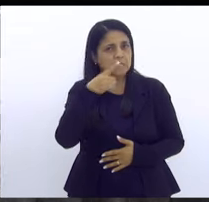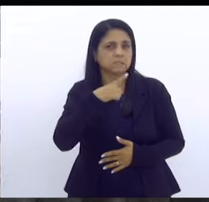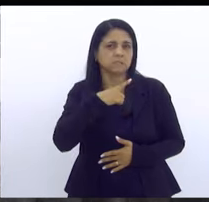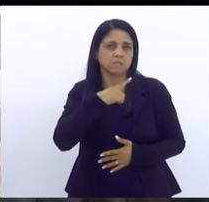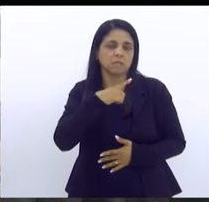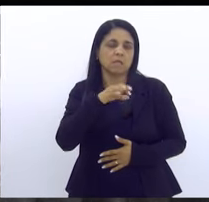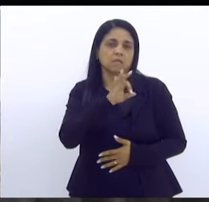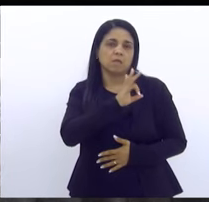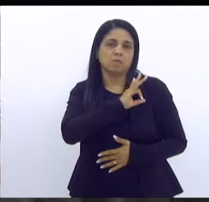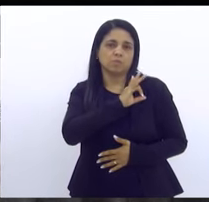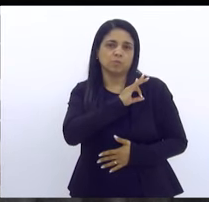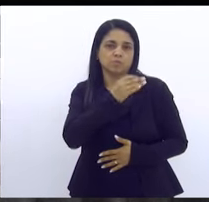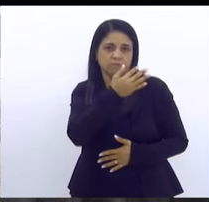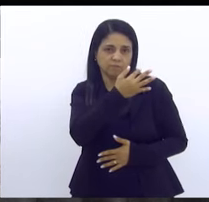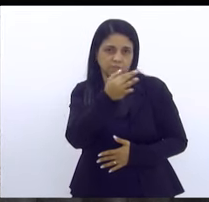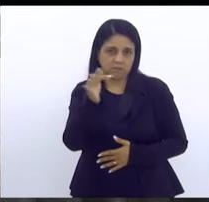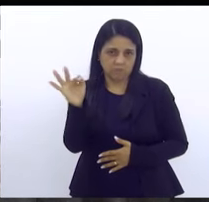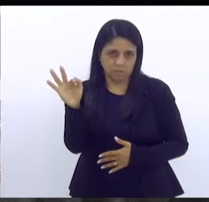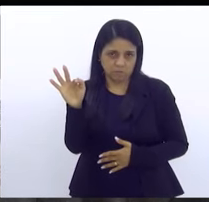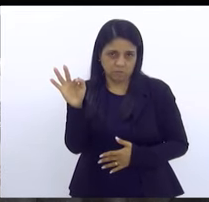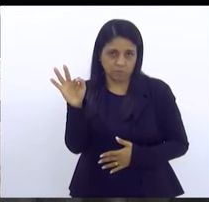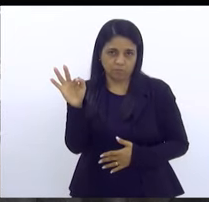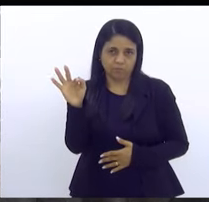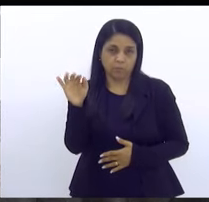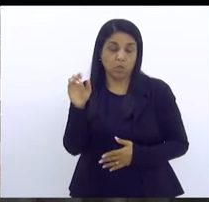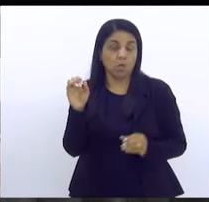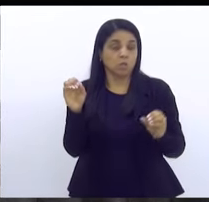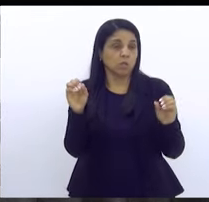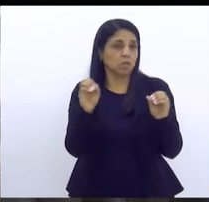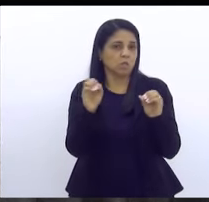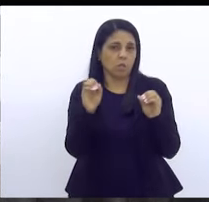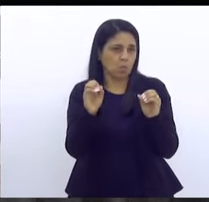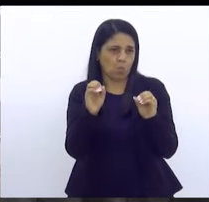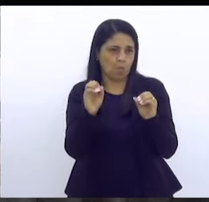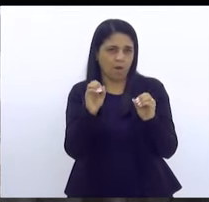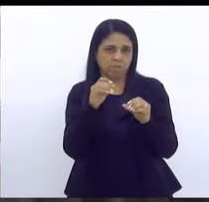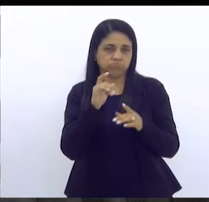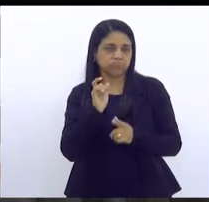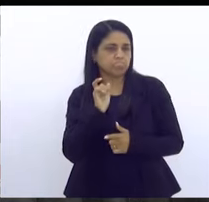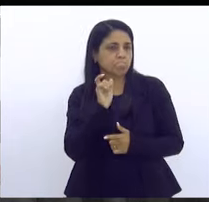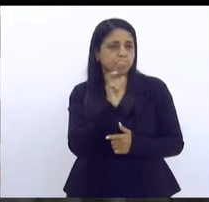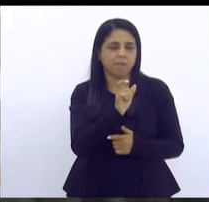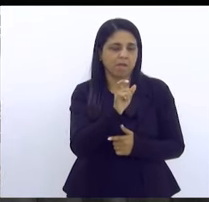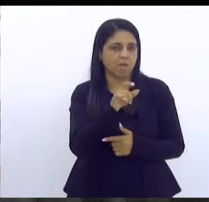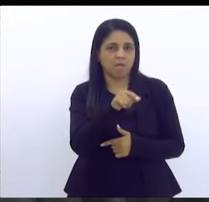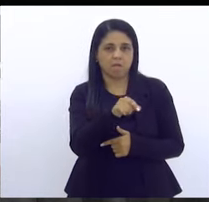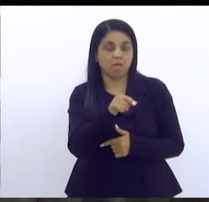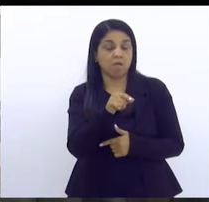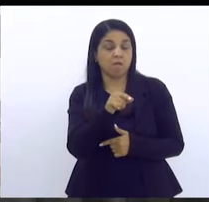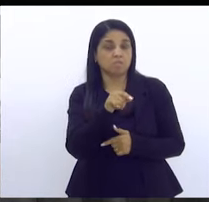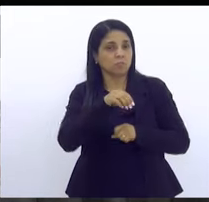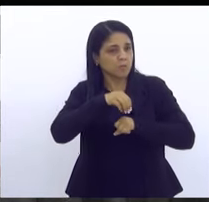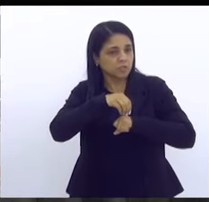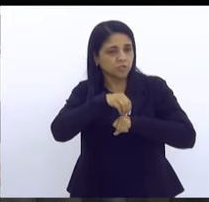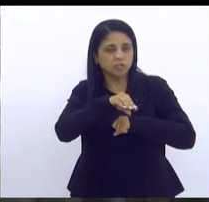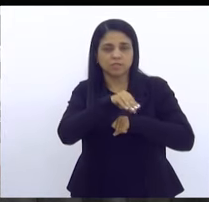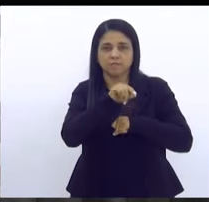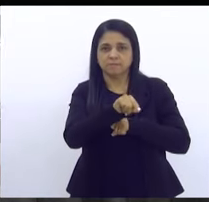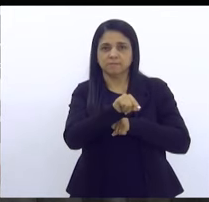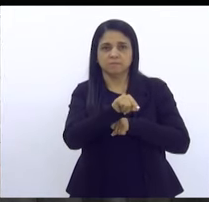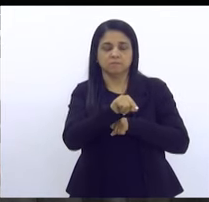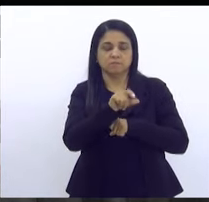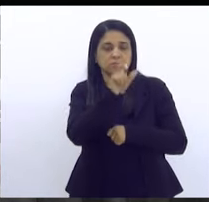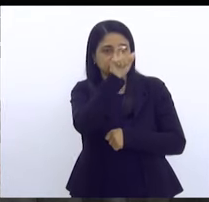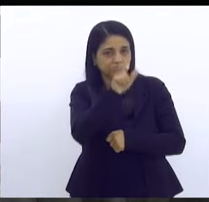Polícia Federal, então não se faz aqui nenhuma observação negativa quanto à indicação do delegado